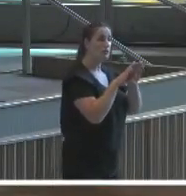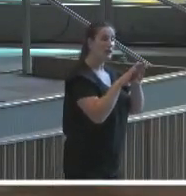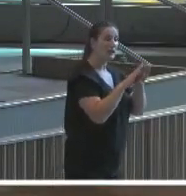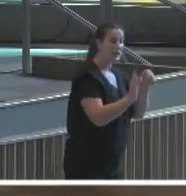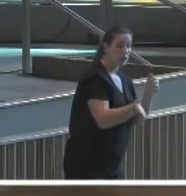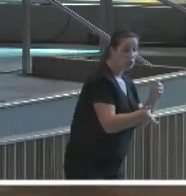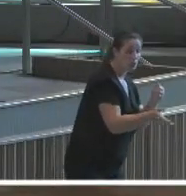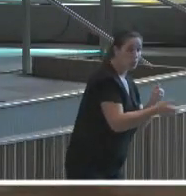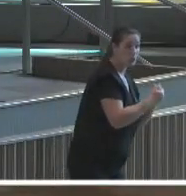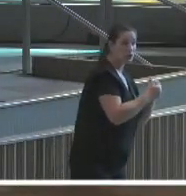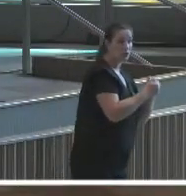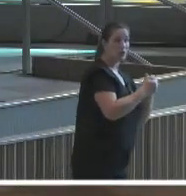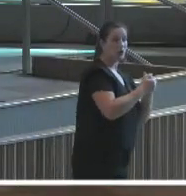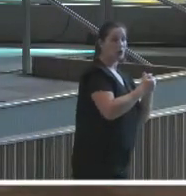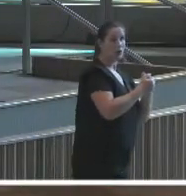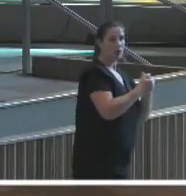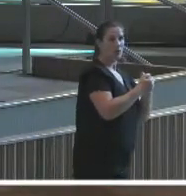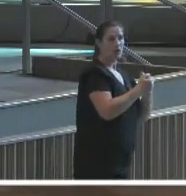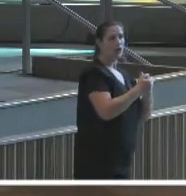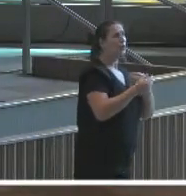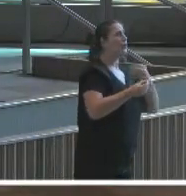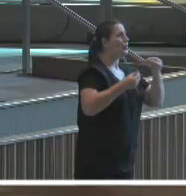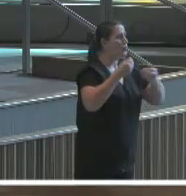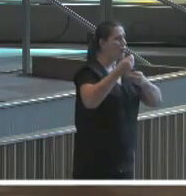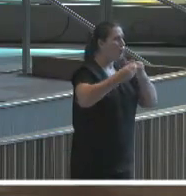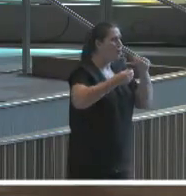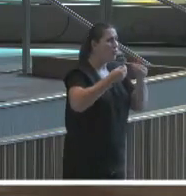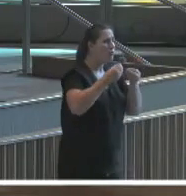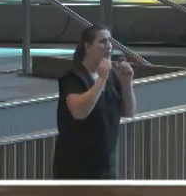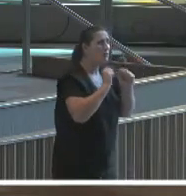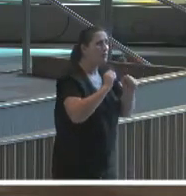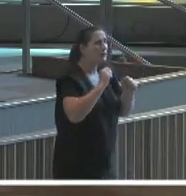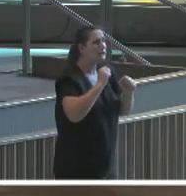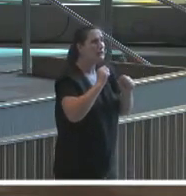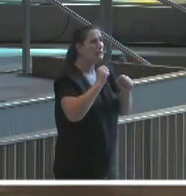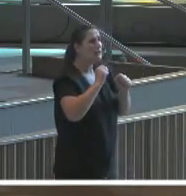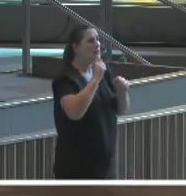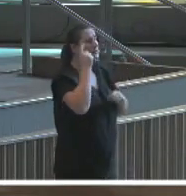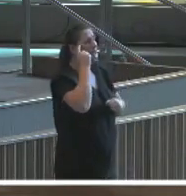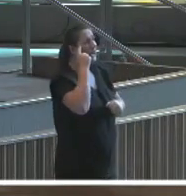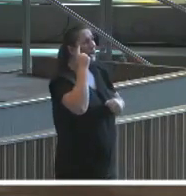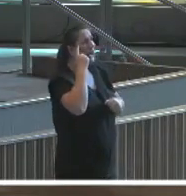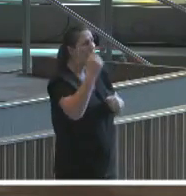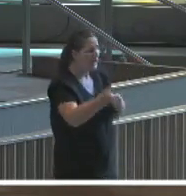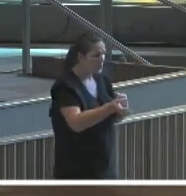E outra coisa louca, quem pode esconder alguma coisa de Deus?